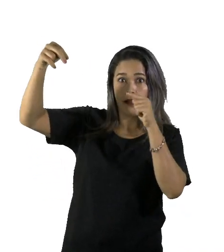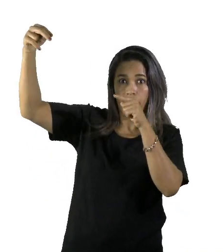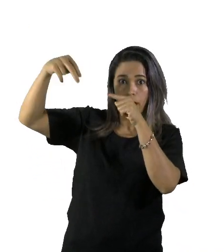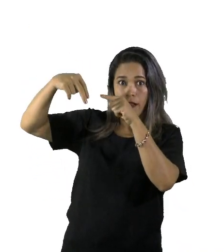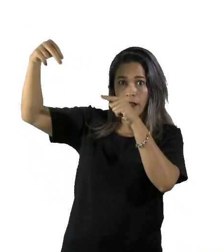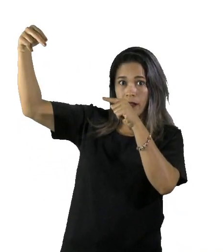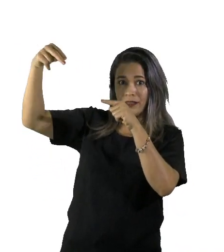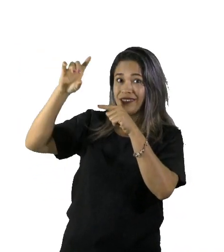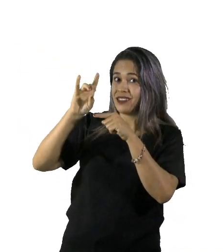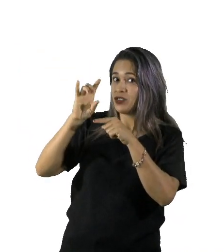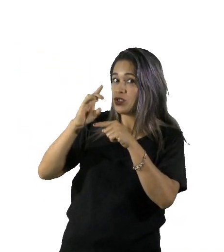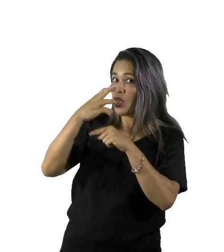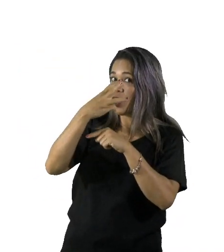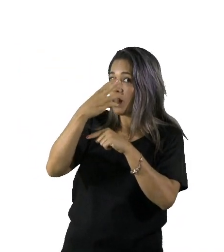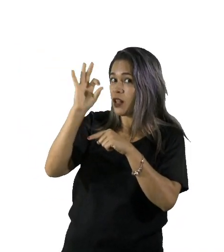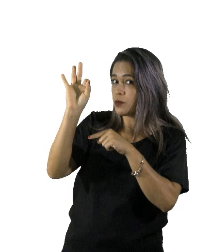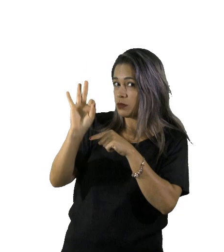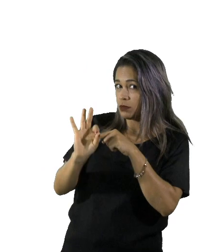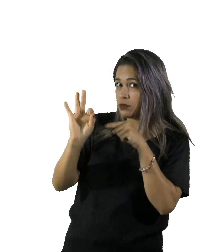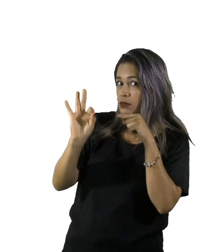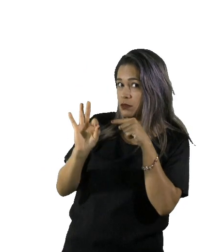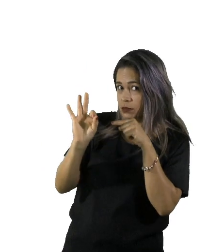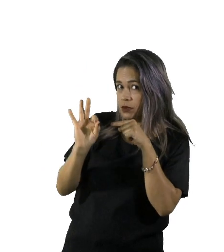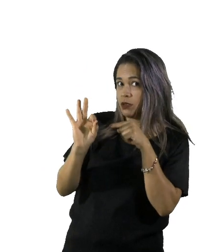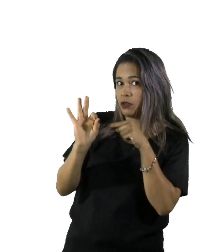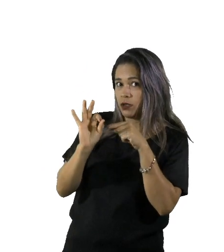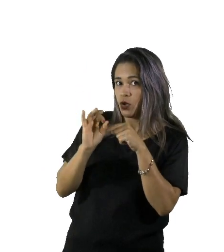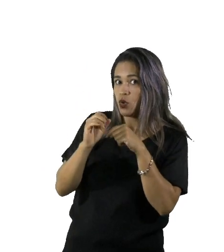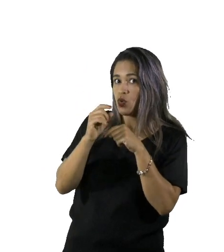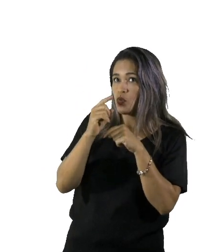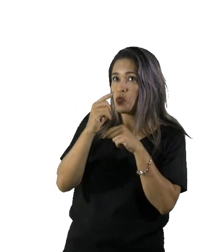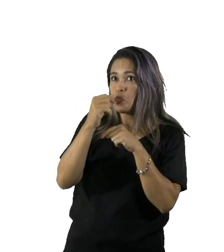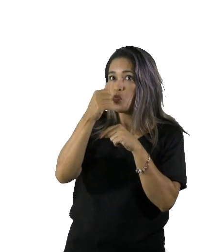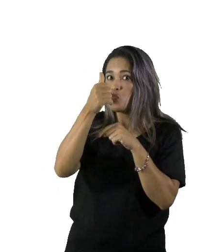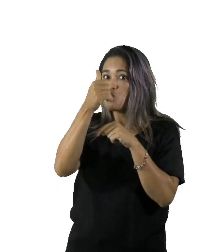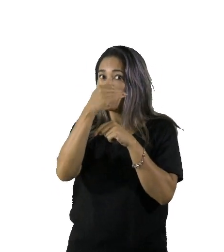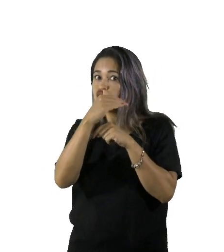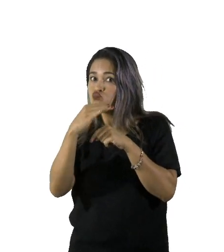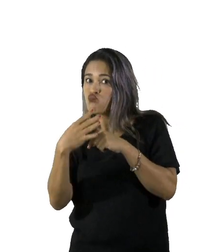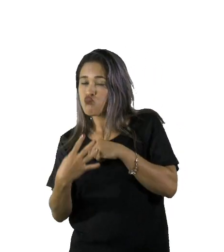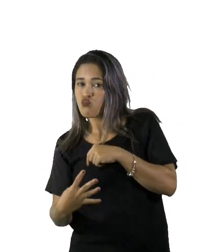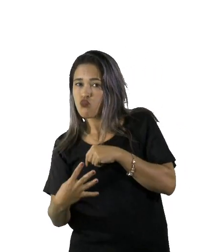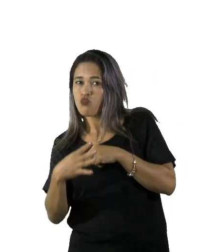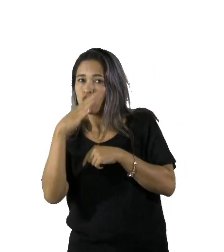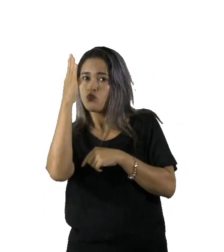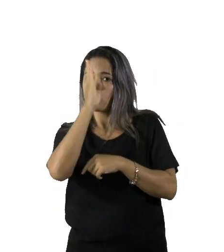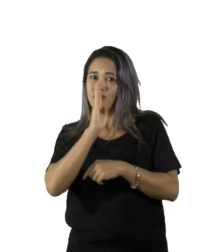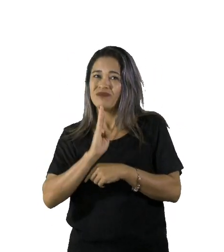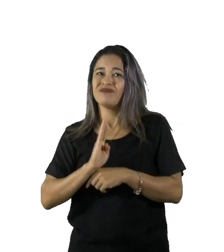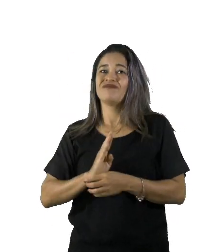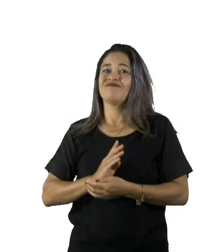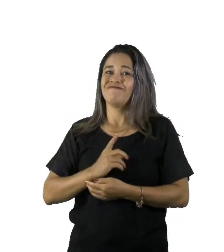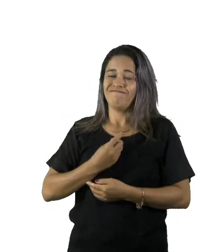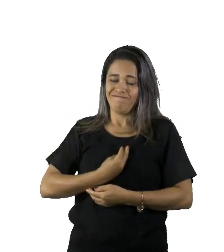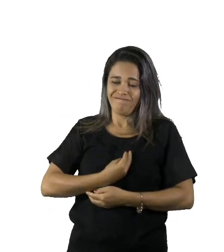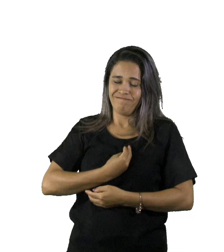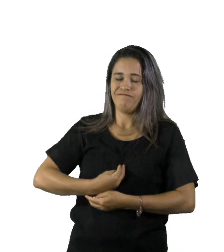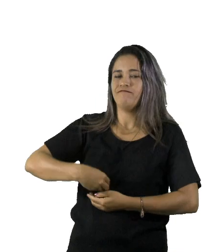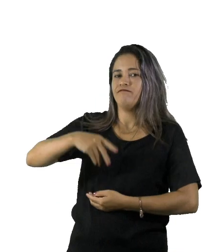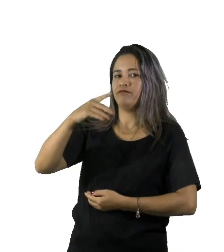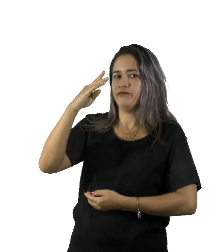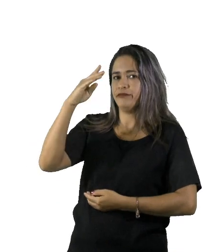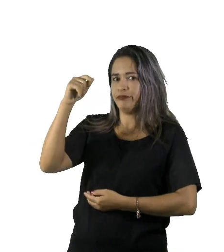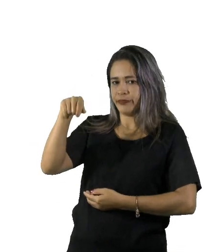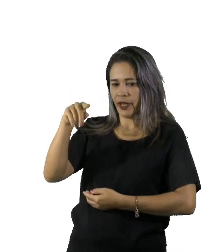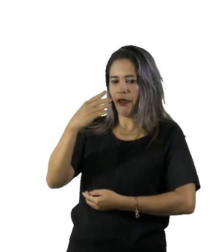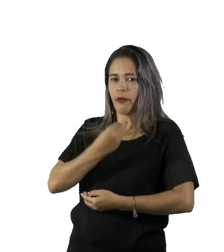tem 3%, lá um quarto da população do Brasil vive nessa região e ela só tem 3%